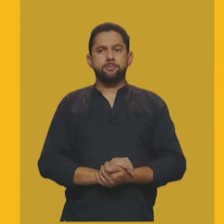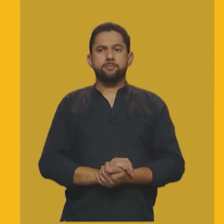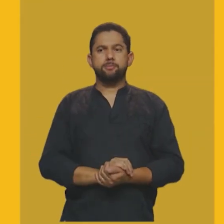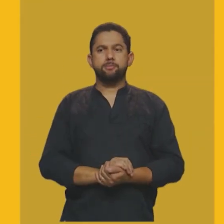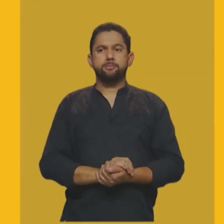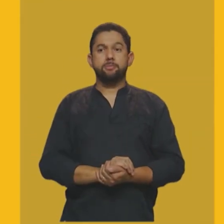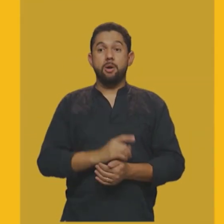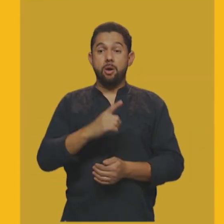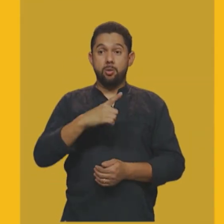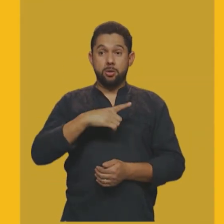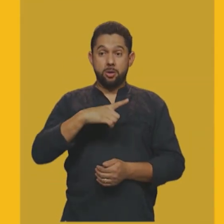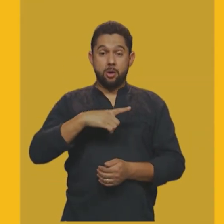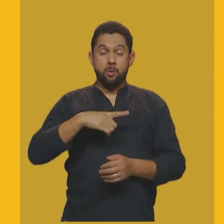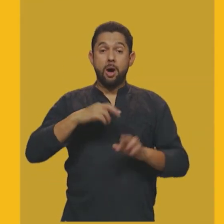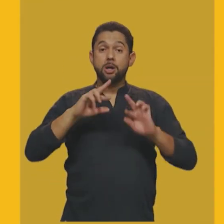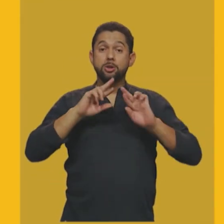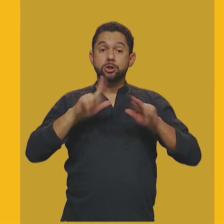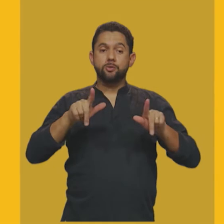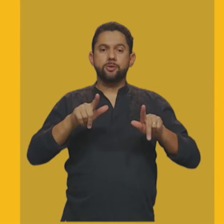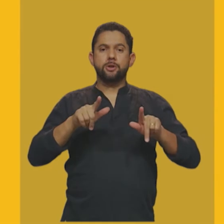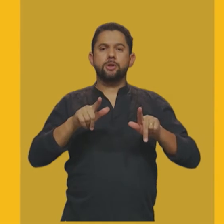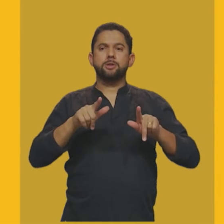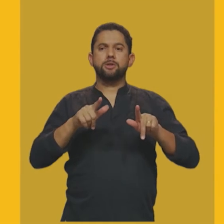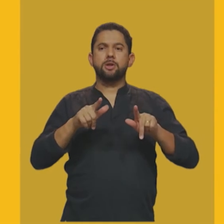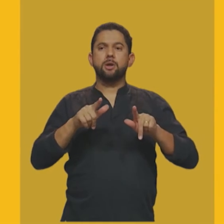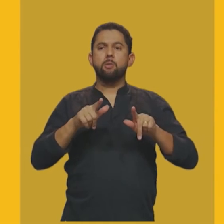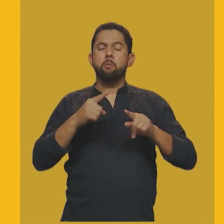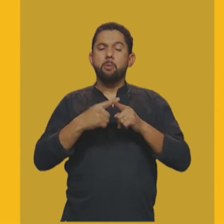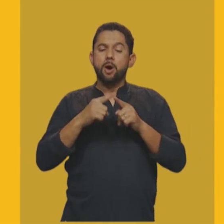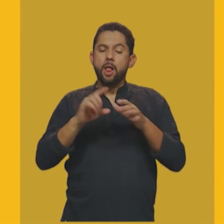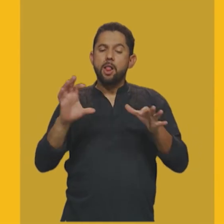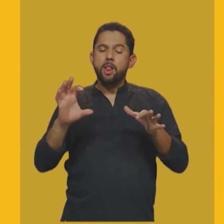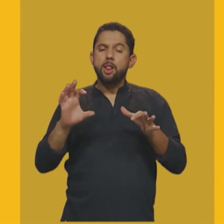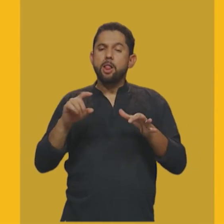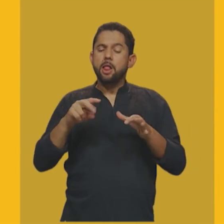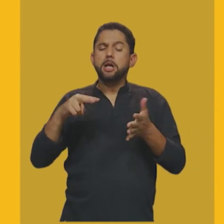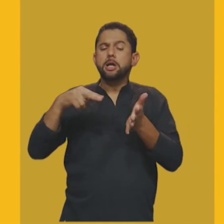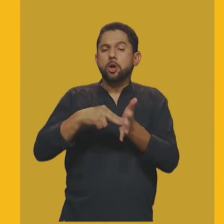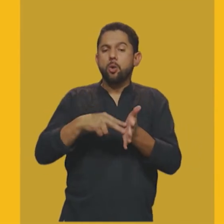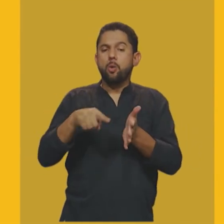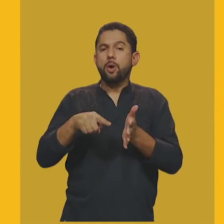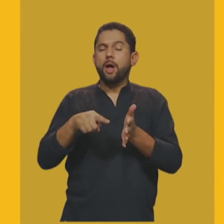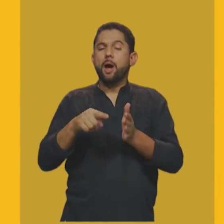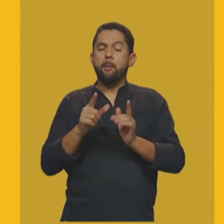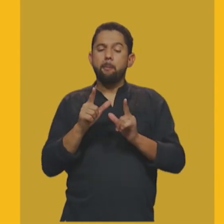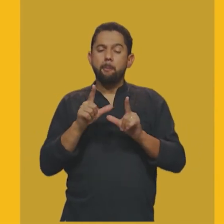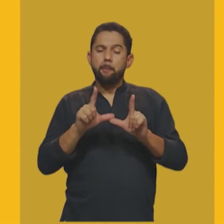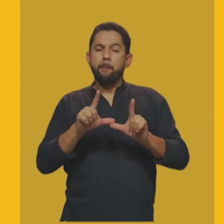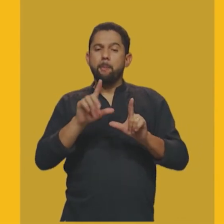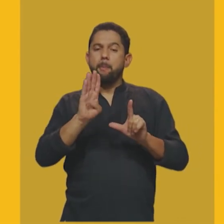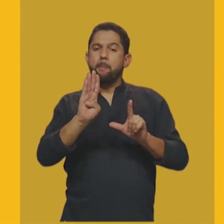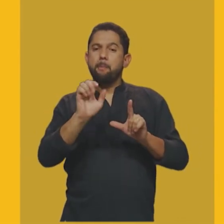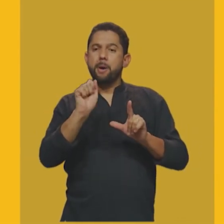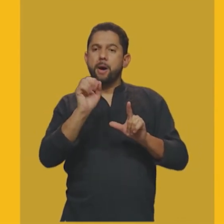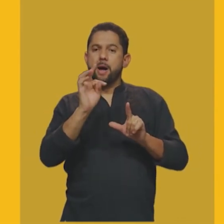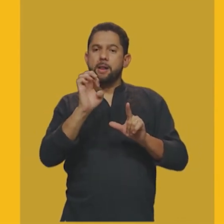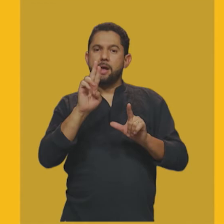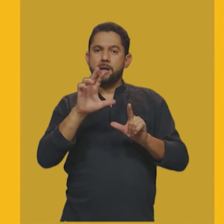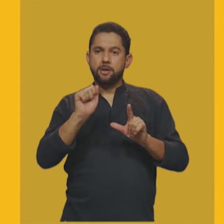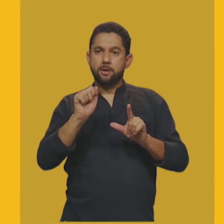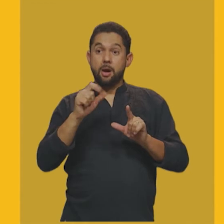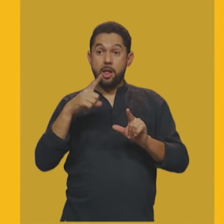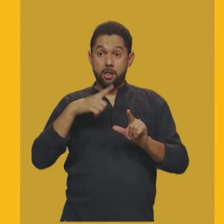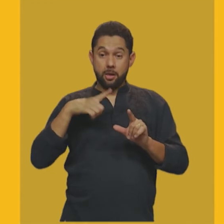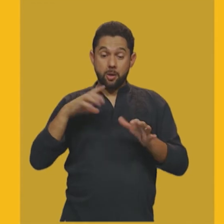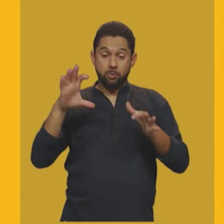tenho aqui uma diferença de potencial estabelecida pela bateria, e aí eu tenho um resistor 1, e esse resistor 1 encontra-se em